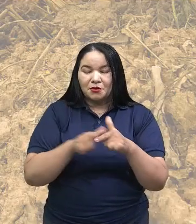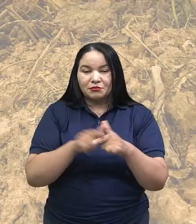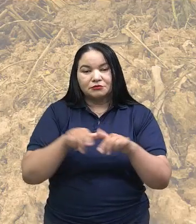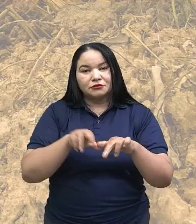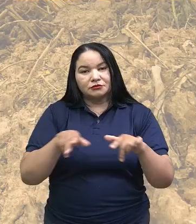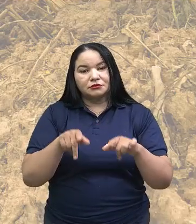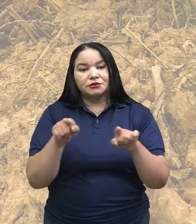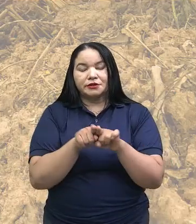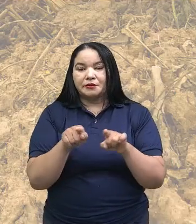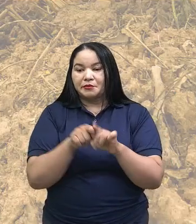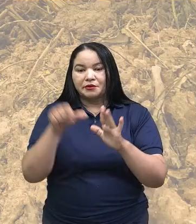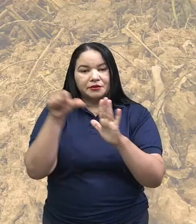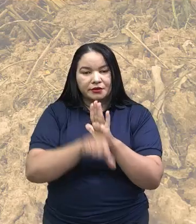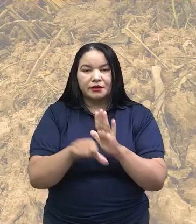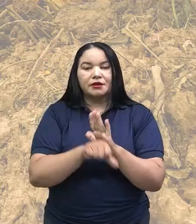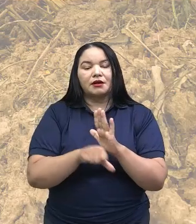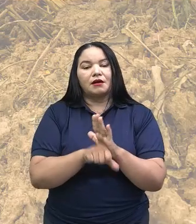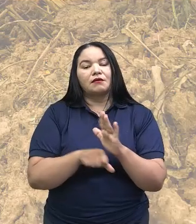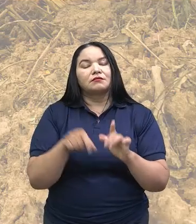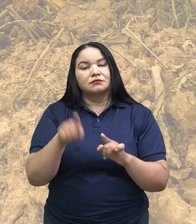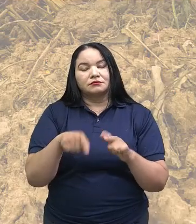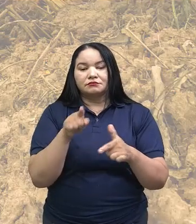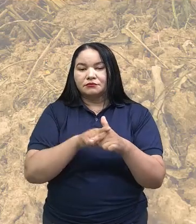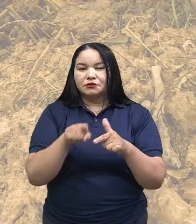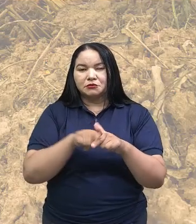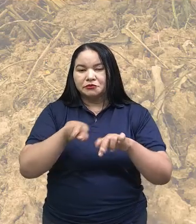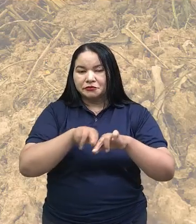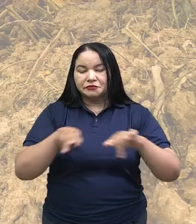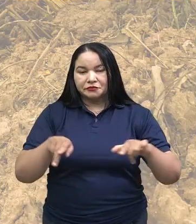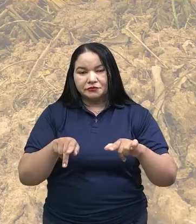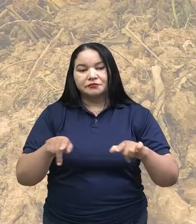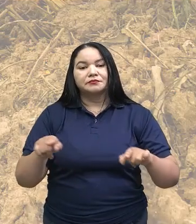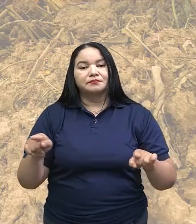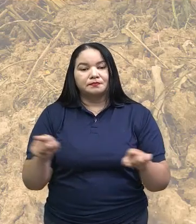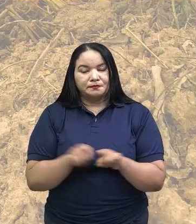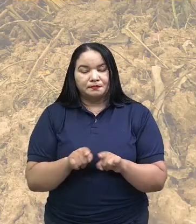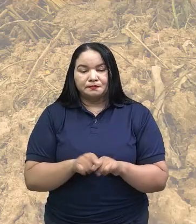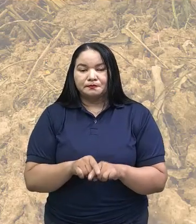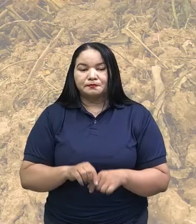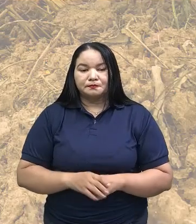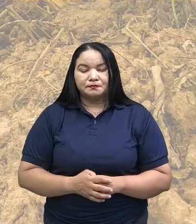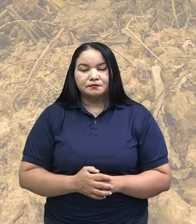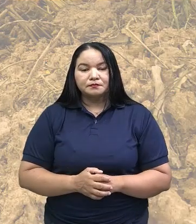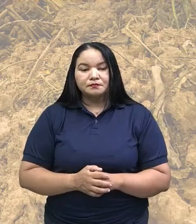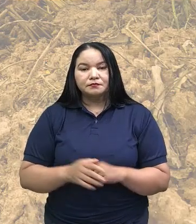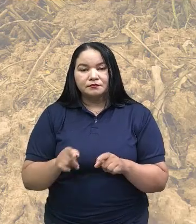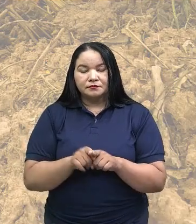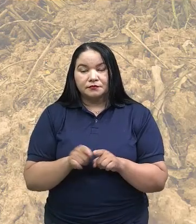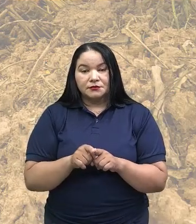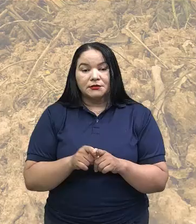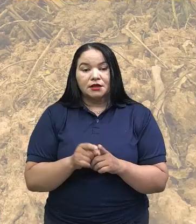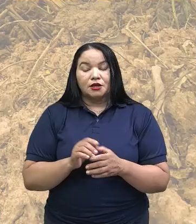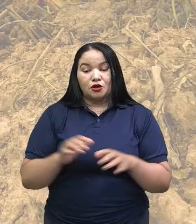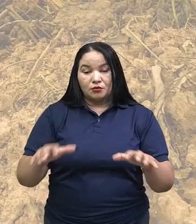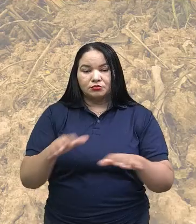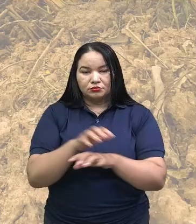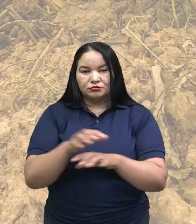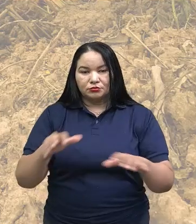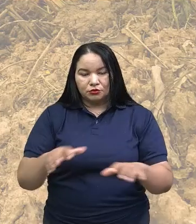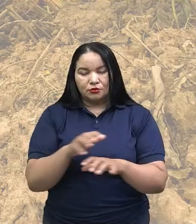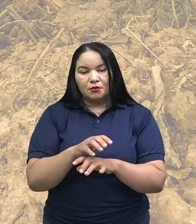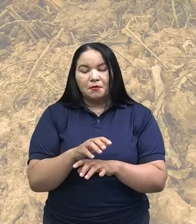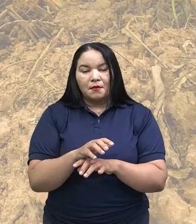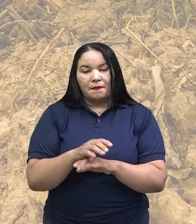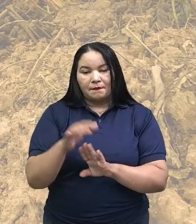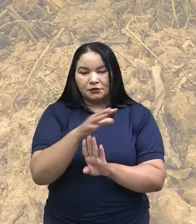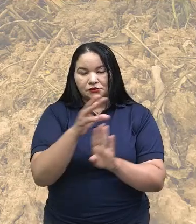ilegal, né, ela contribui muito para essa degradação da região, no bioma Amazônia, na floresta